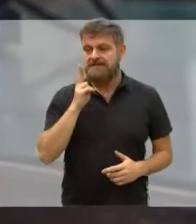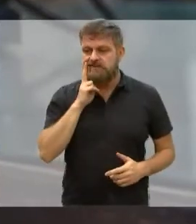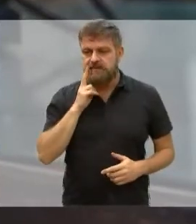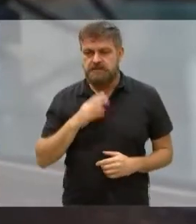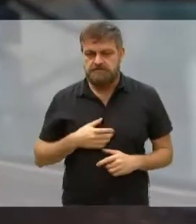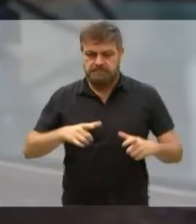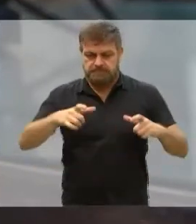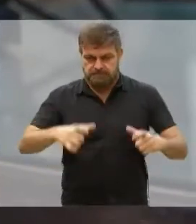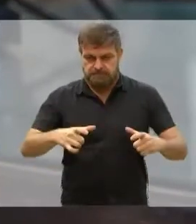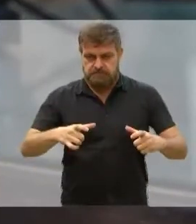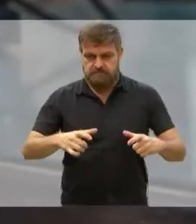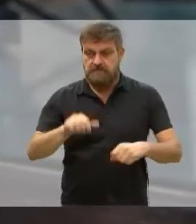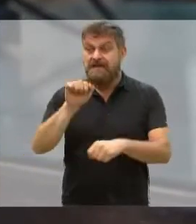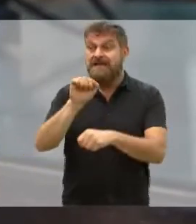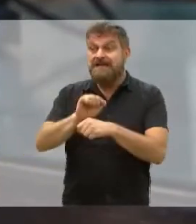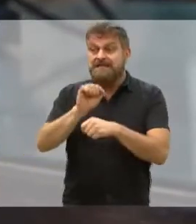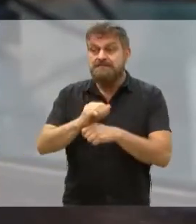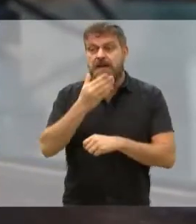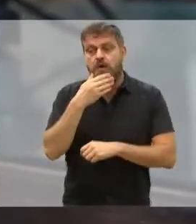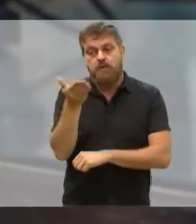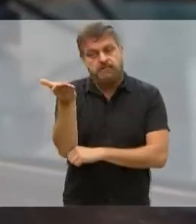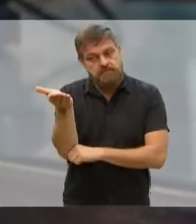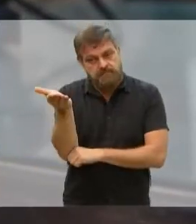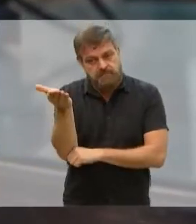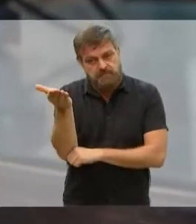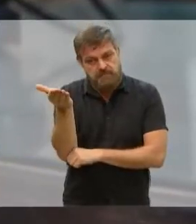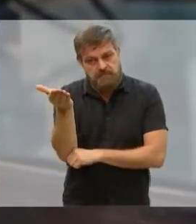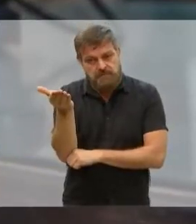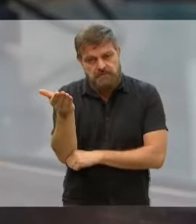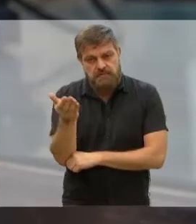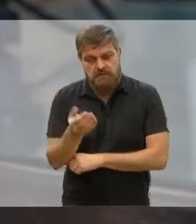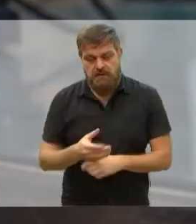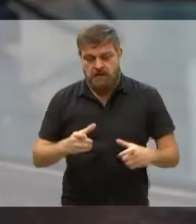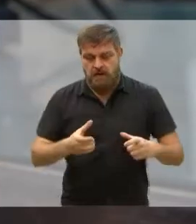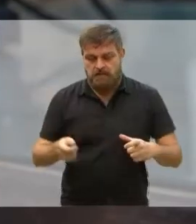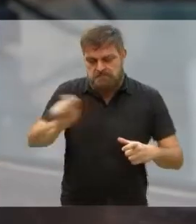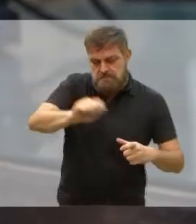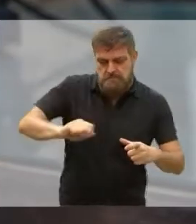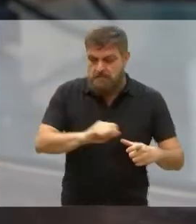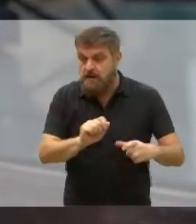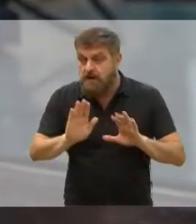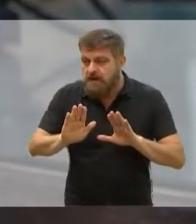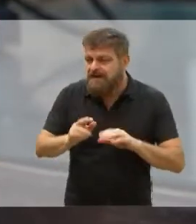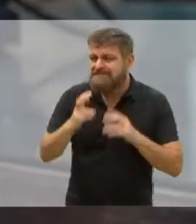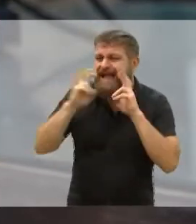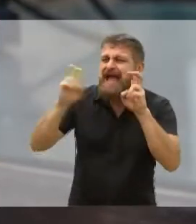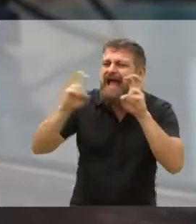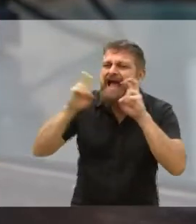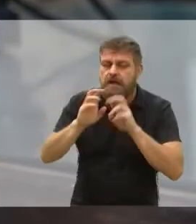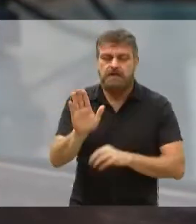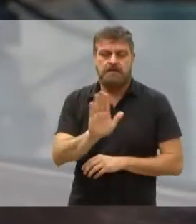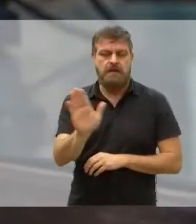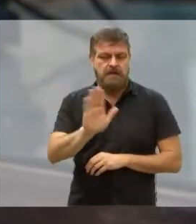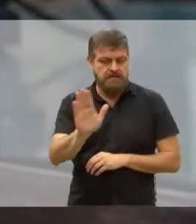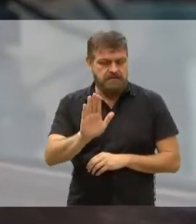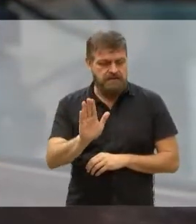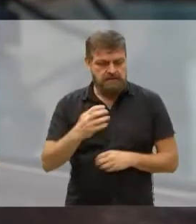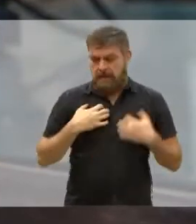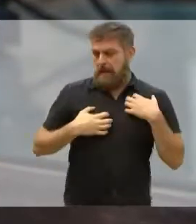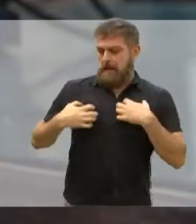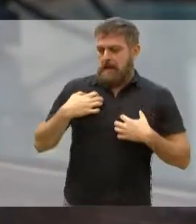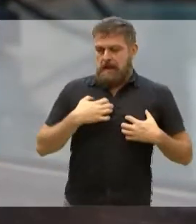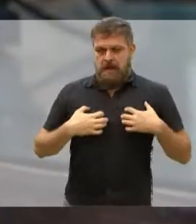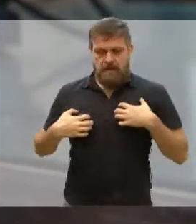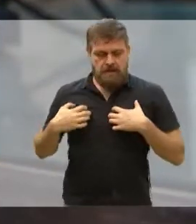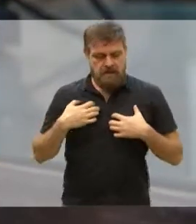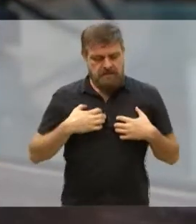num restaurante e pediu um prato, tem que esperar o garçom trazer. A comida não vai chegar imediatamente, mas não precisa gritar, não precisa